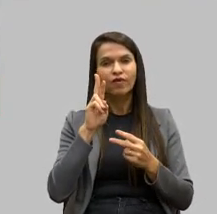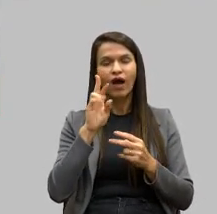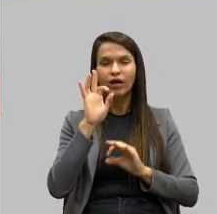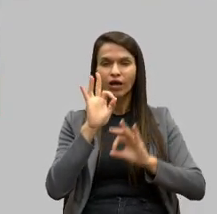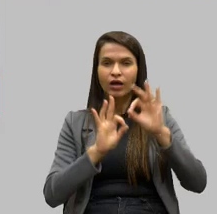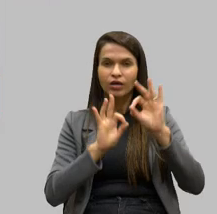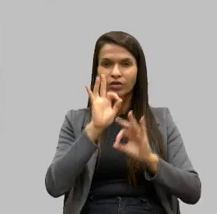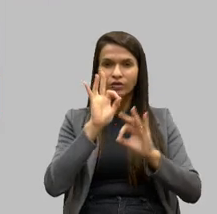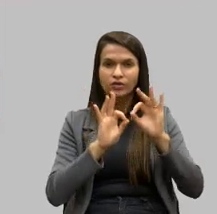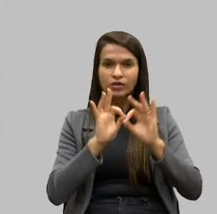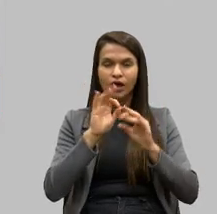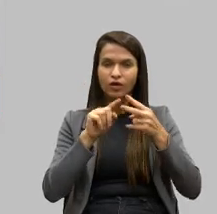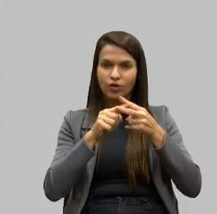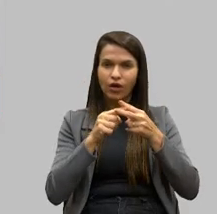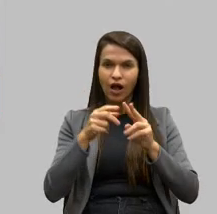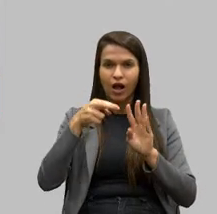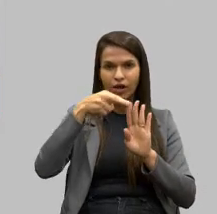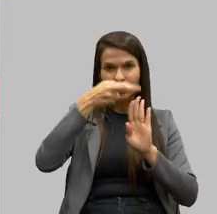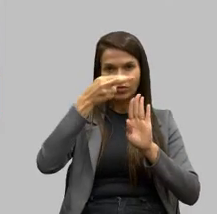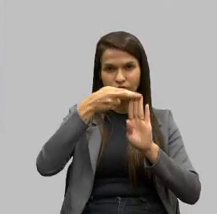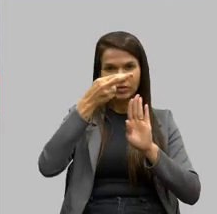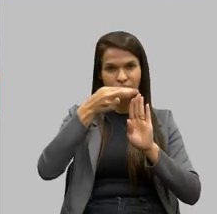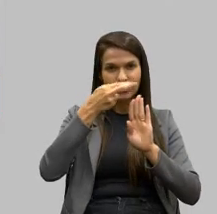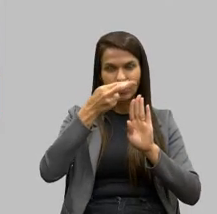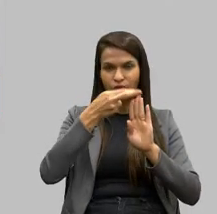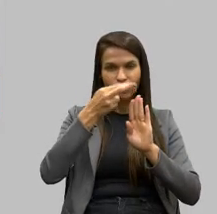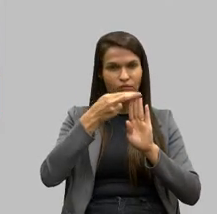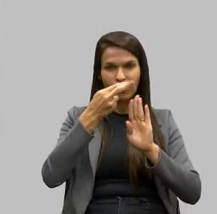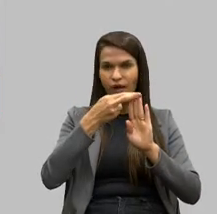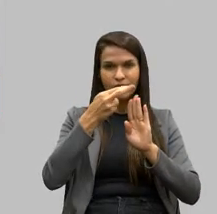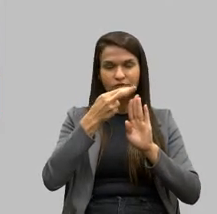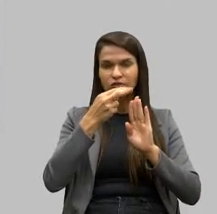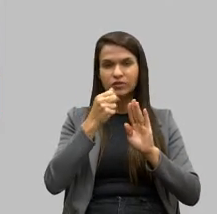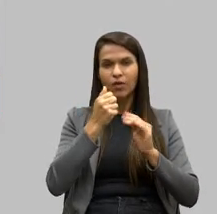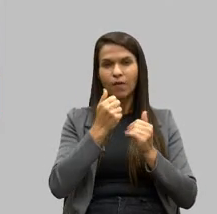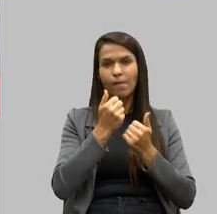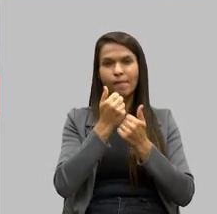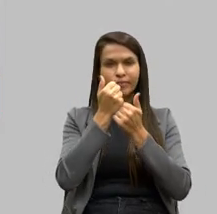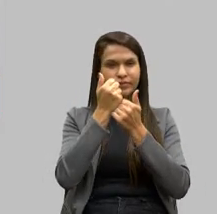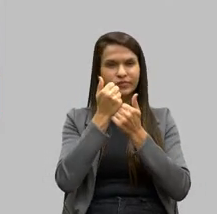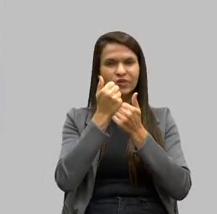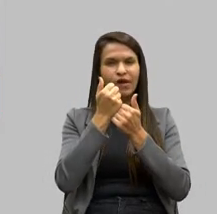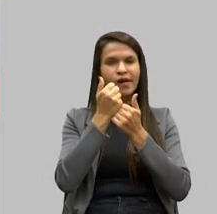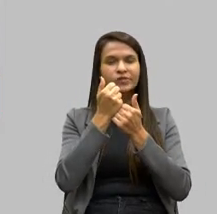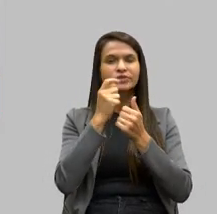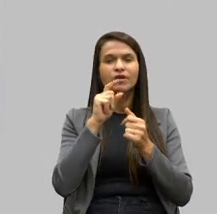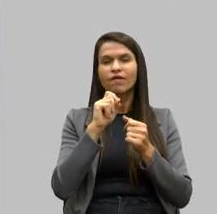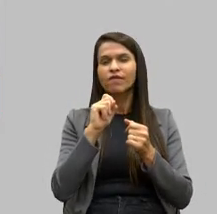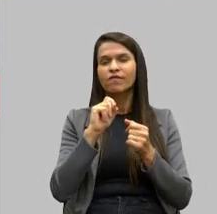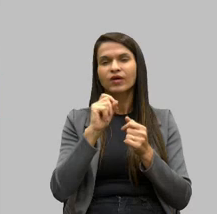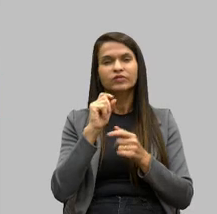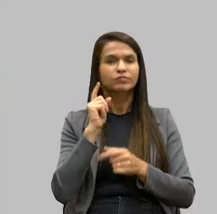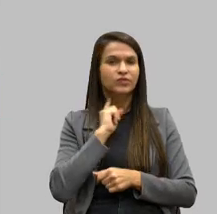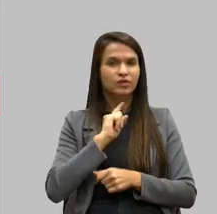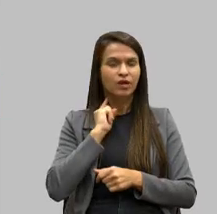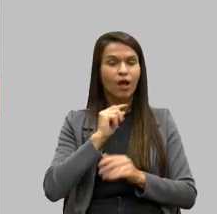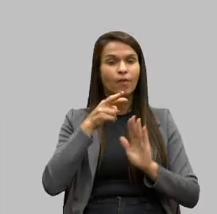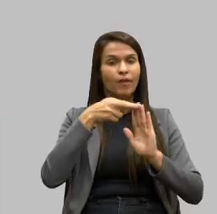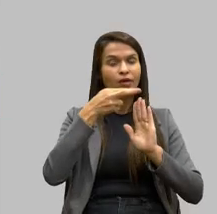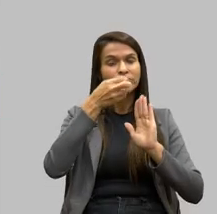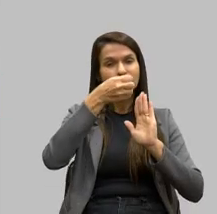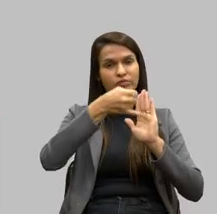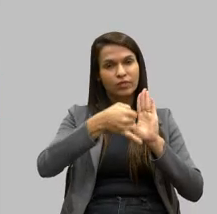resolução, que é uma resolução que não cobre, ela não parece secretário, feita para Minas Gerais, porque é uma resolução que diz